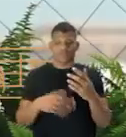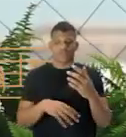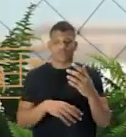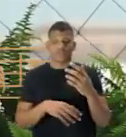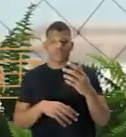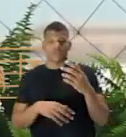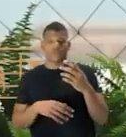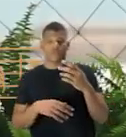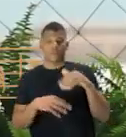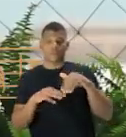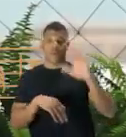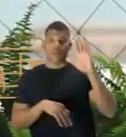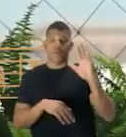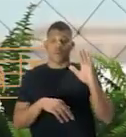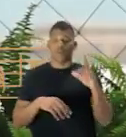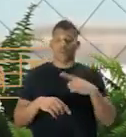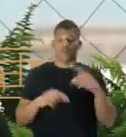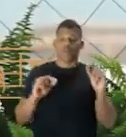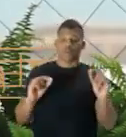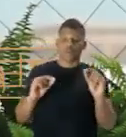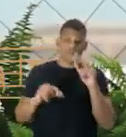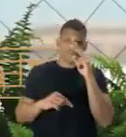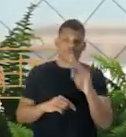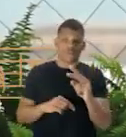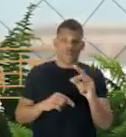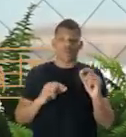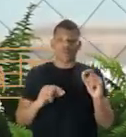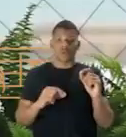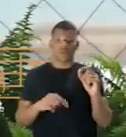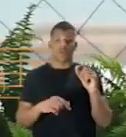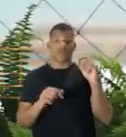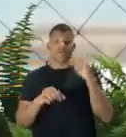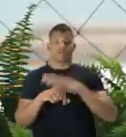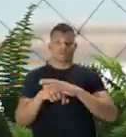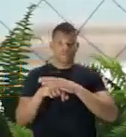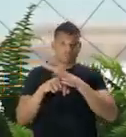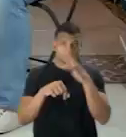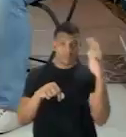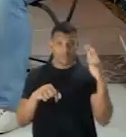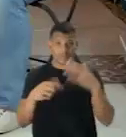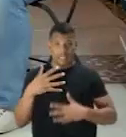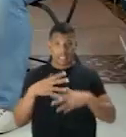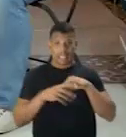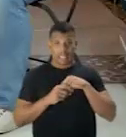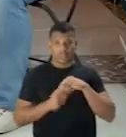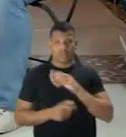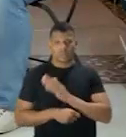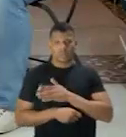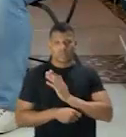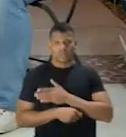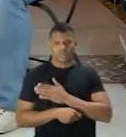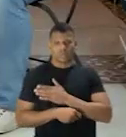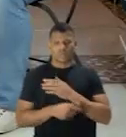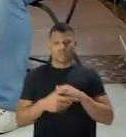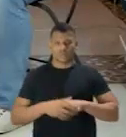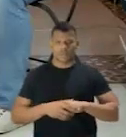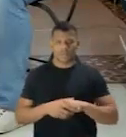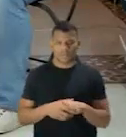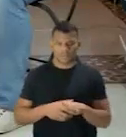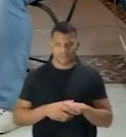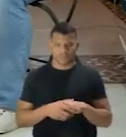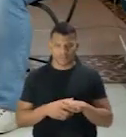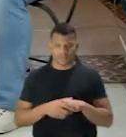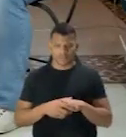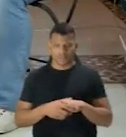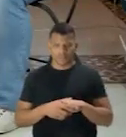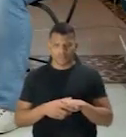seu coração, pra ter a luz maior. A força de um clarão